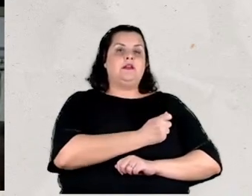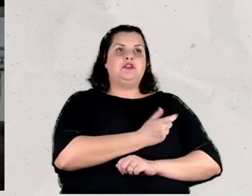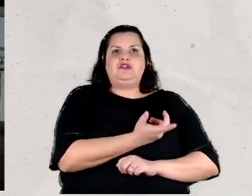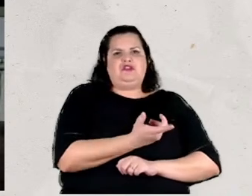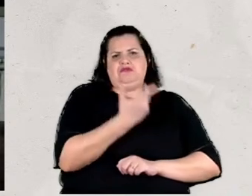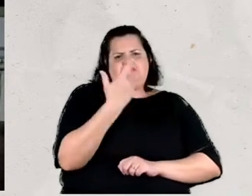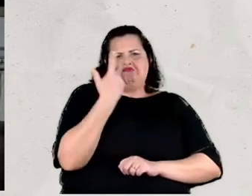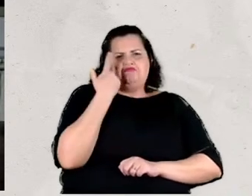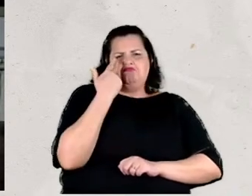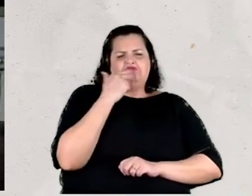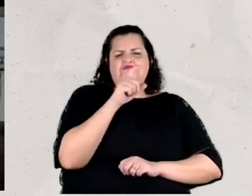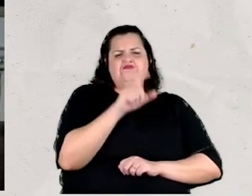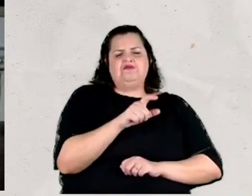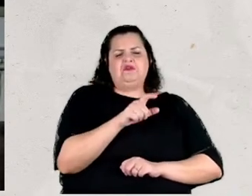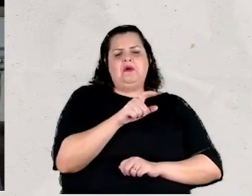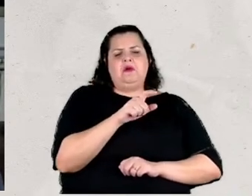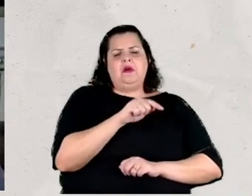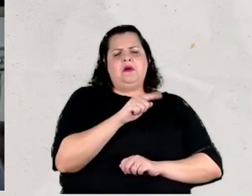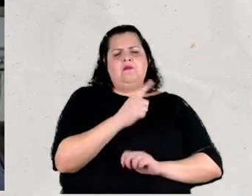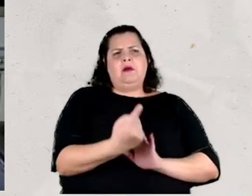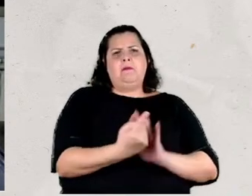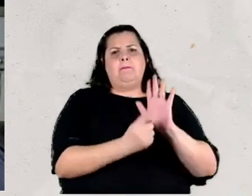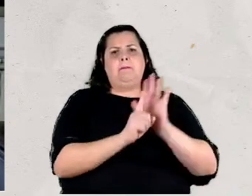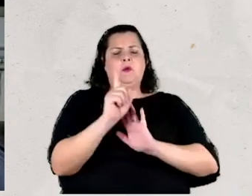to go by?